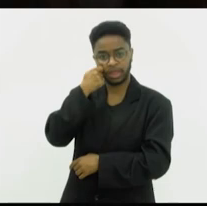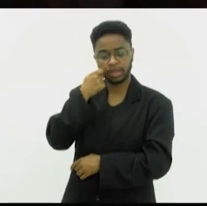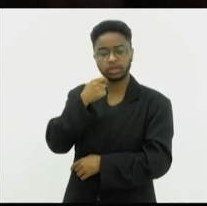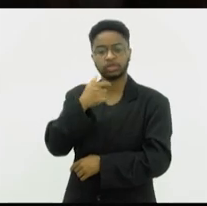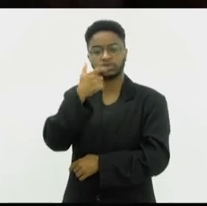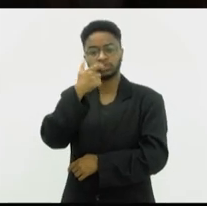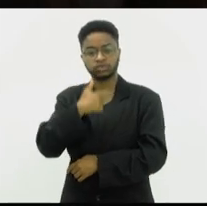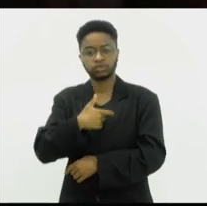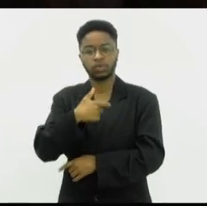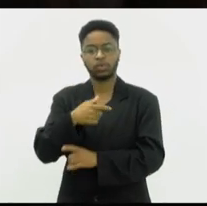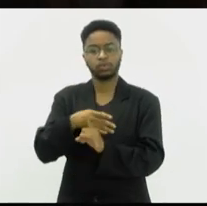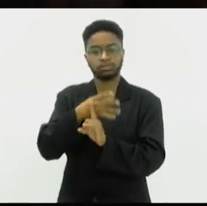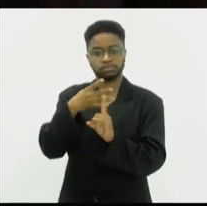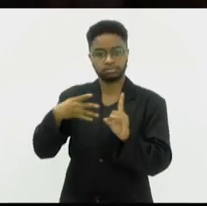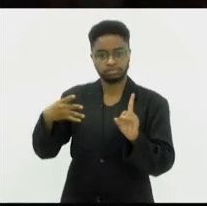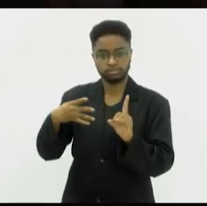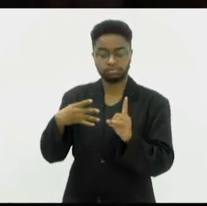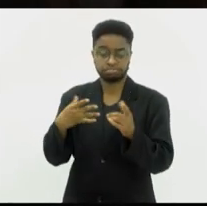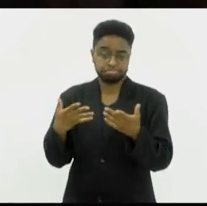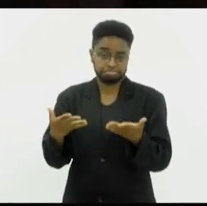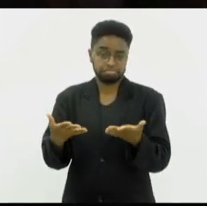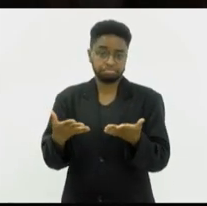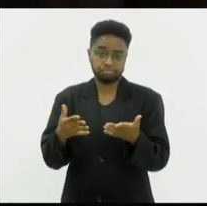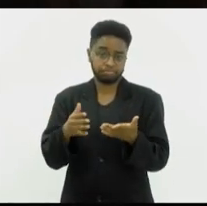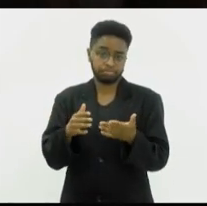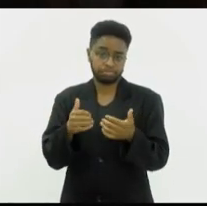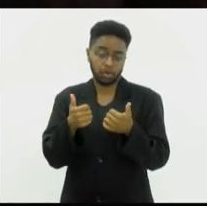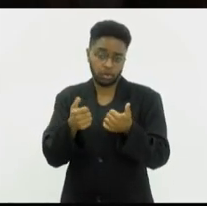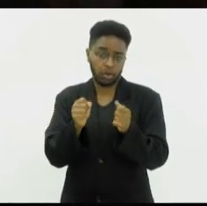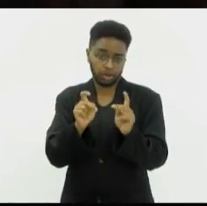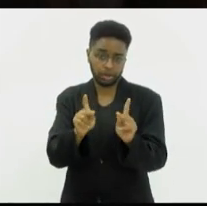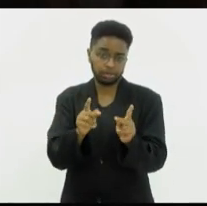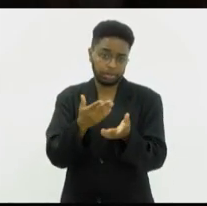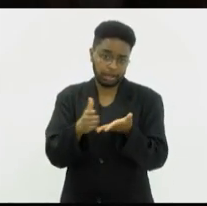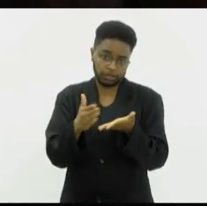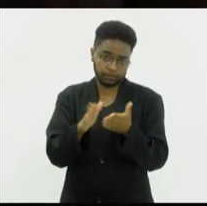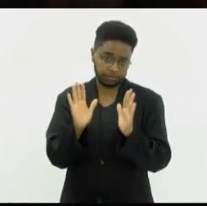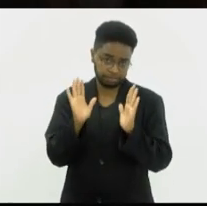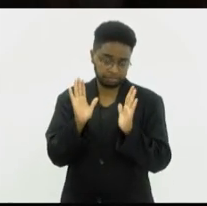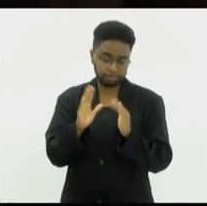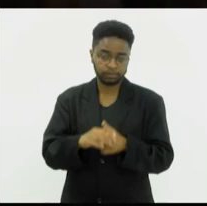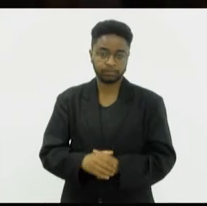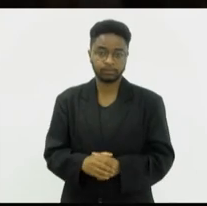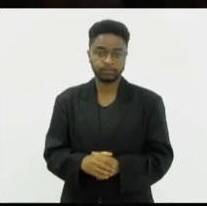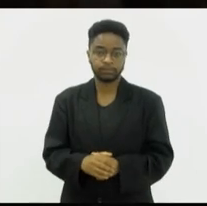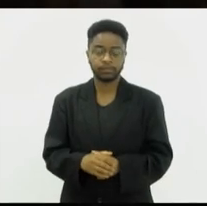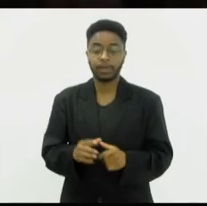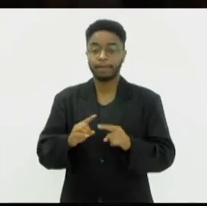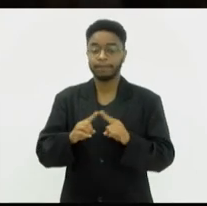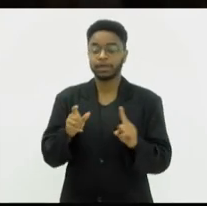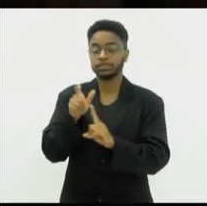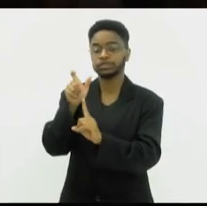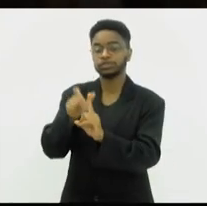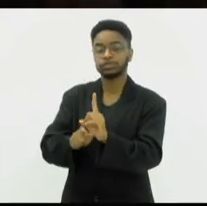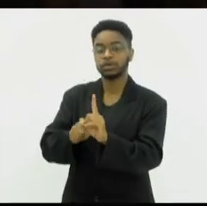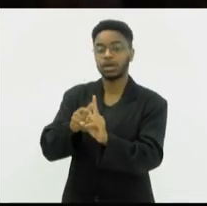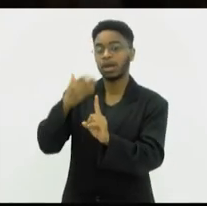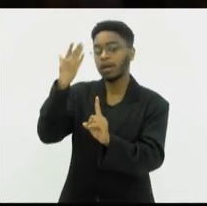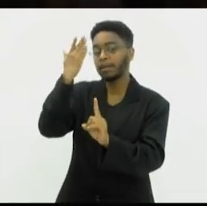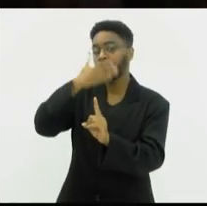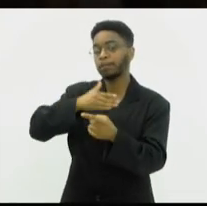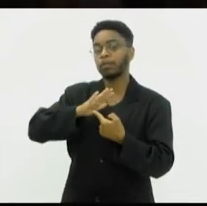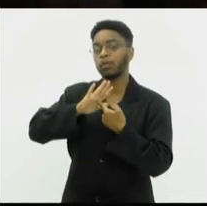homossexual. Até aí, nada a ver, mas ela está provando que, na hora